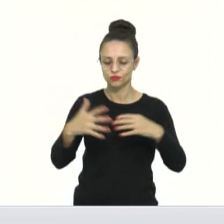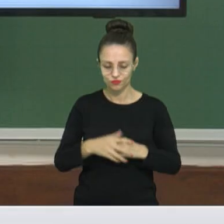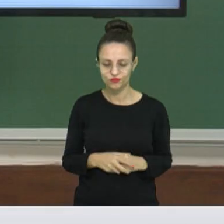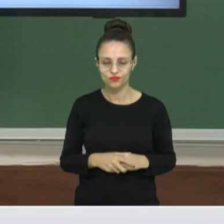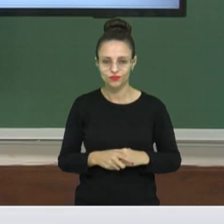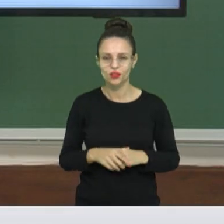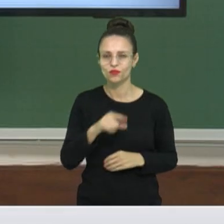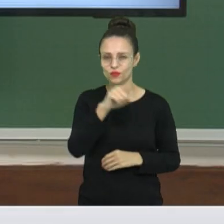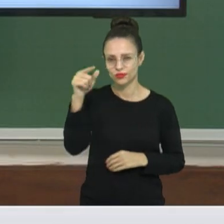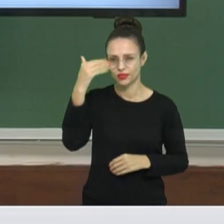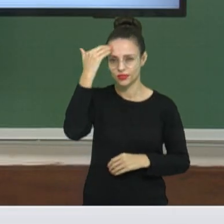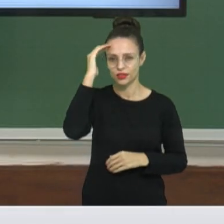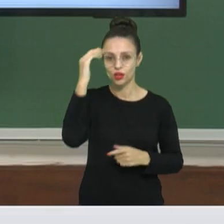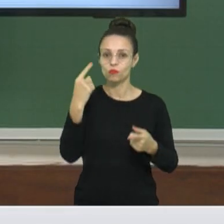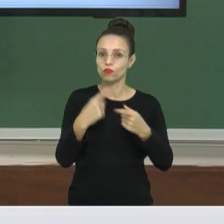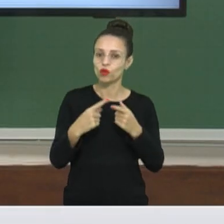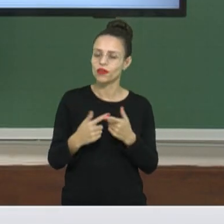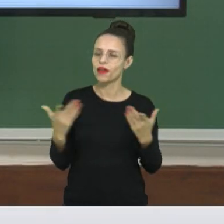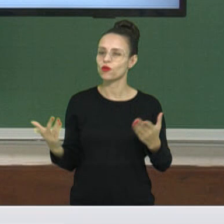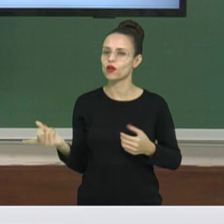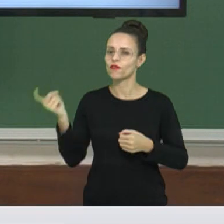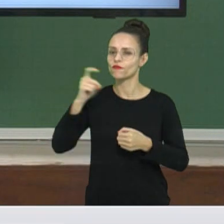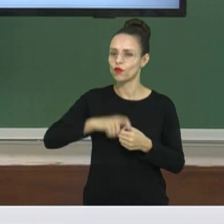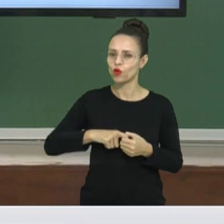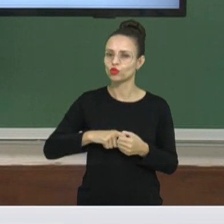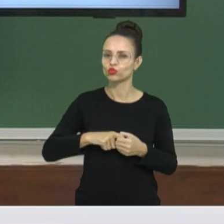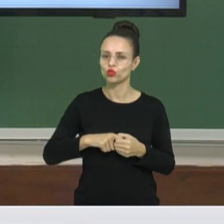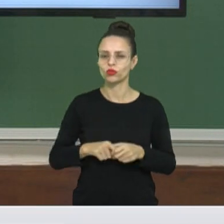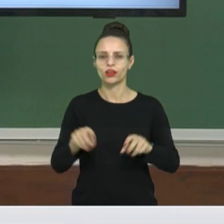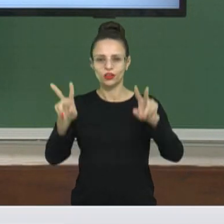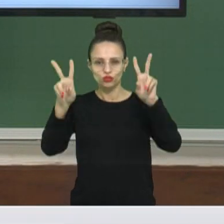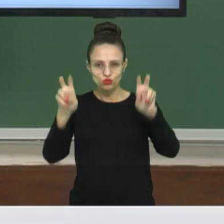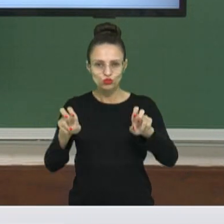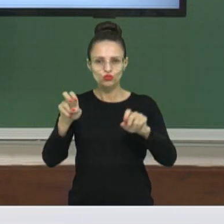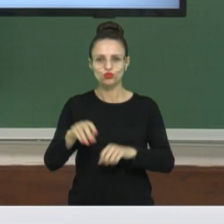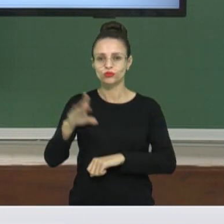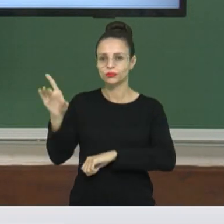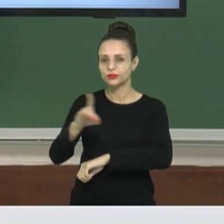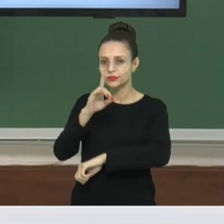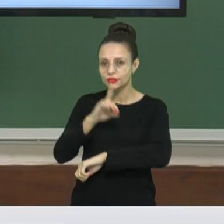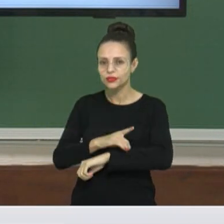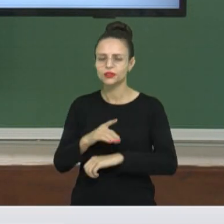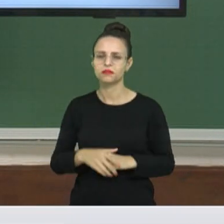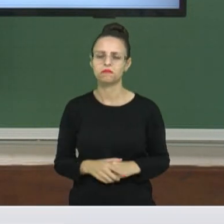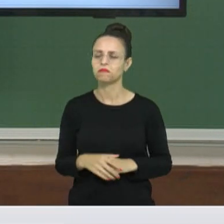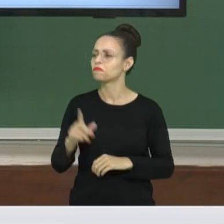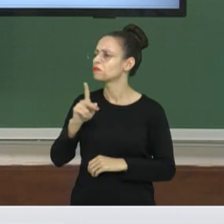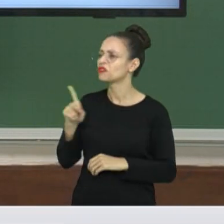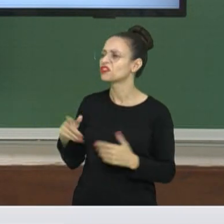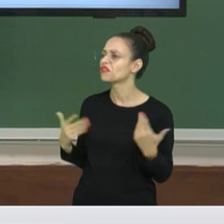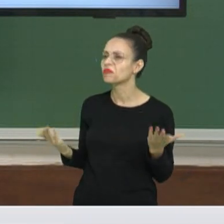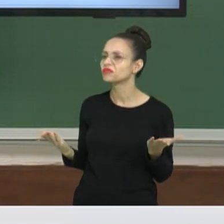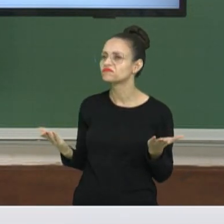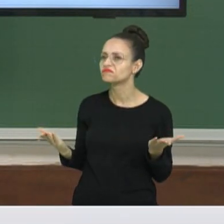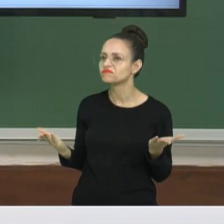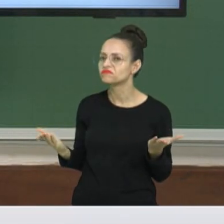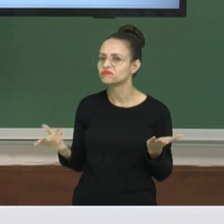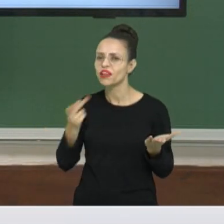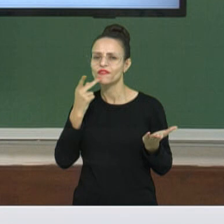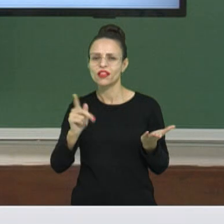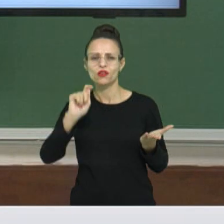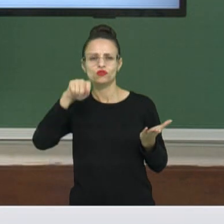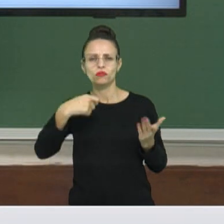úmidos. Você entendeu por que nós retomamos esse assunto? Professora, mas ali está